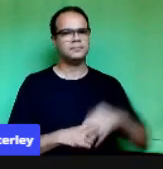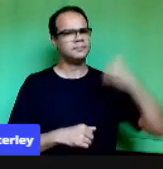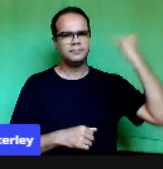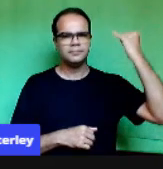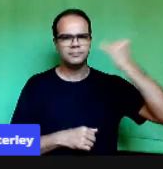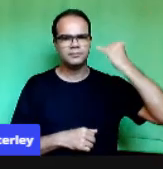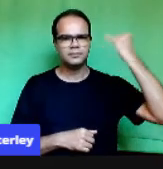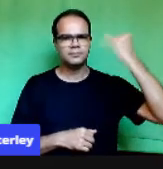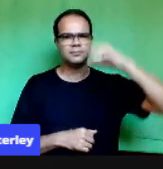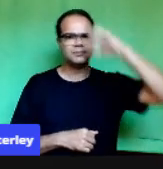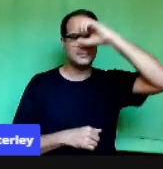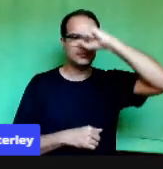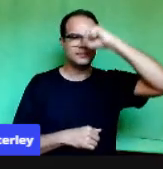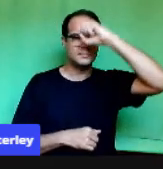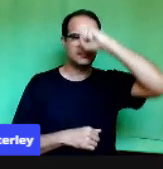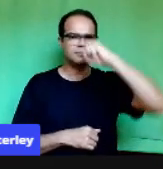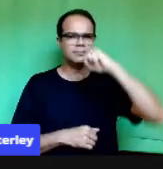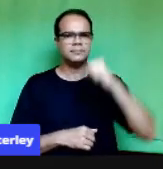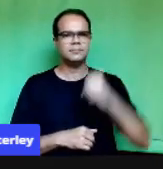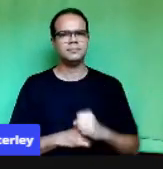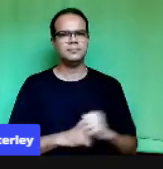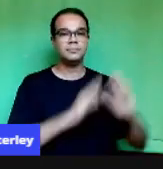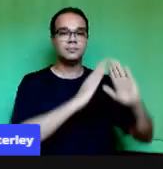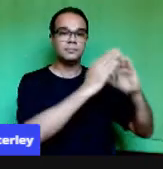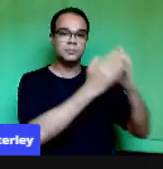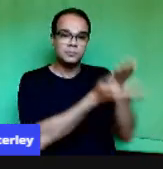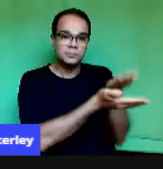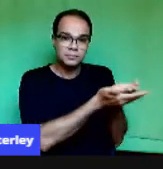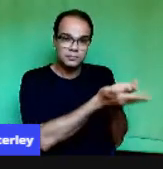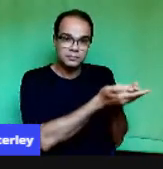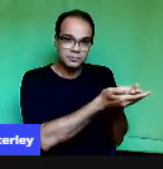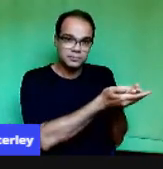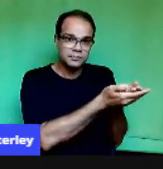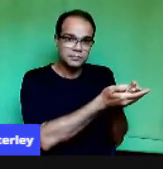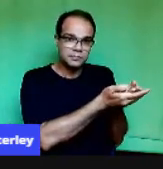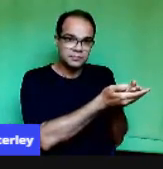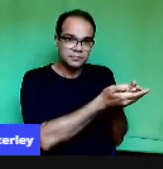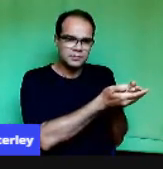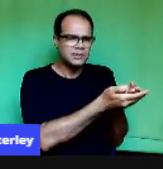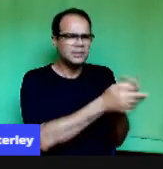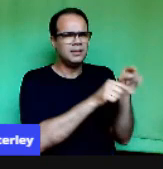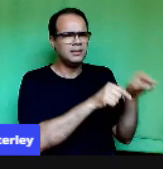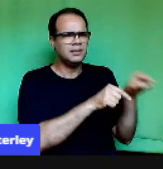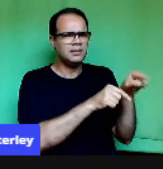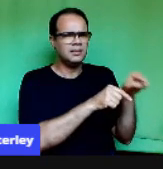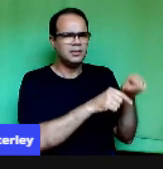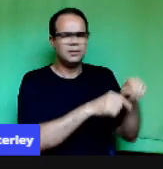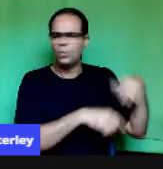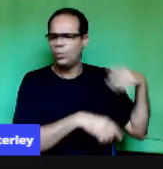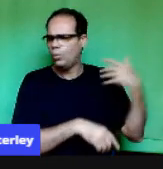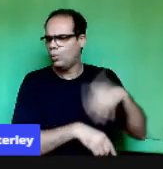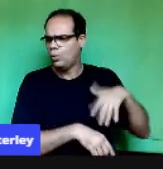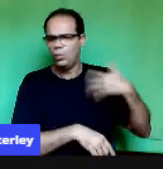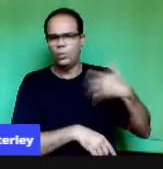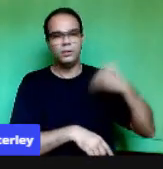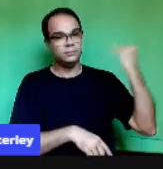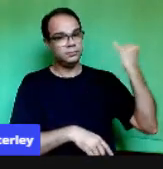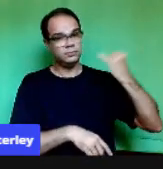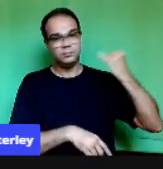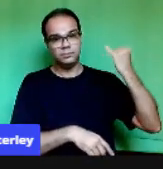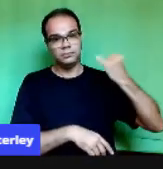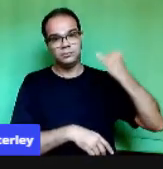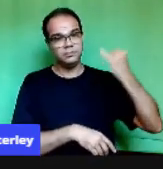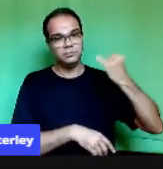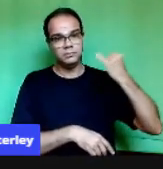nós. Muito bem. Então, a escola ela tem uma função social muito importante. Mas já eu falo especialmente com